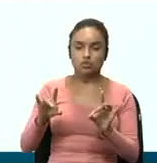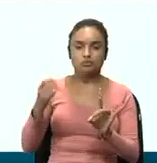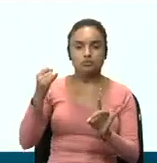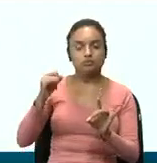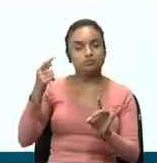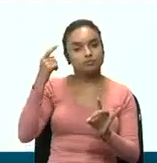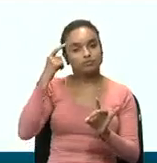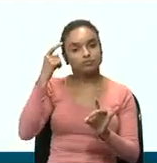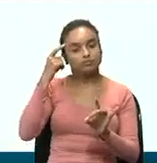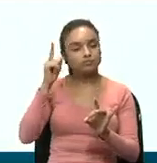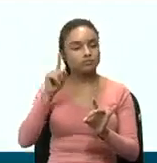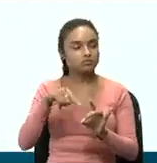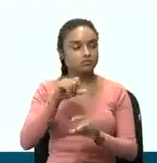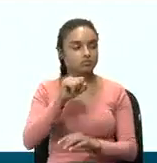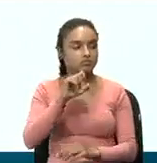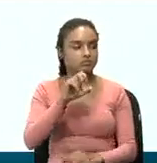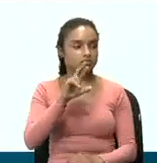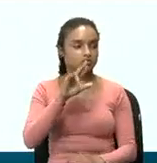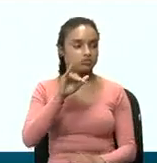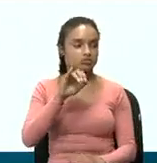essa série é uma série